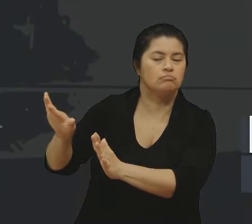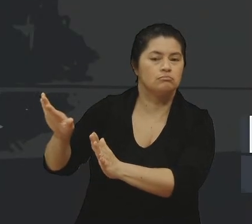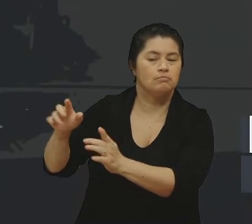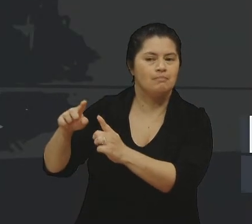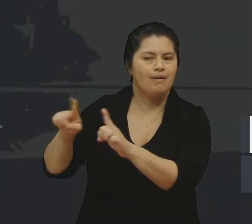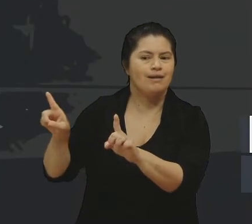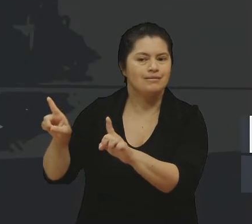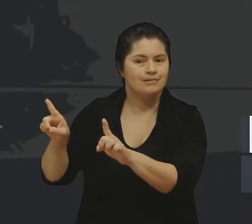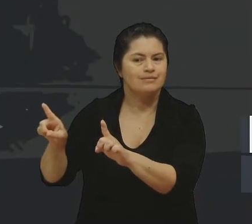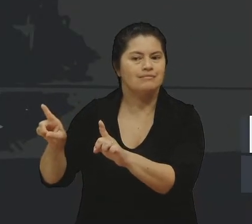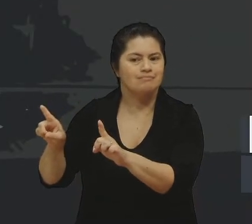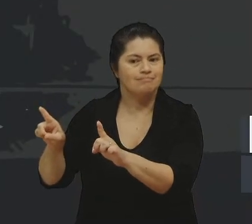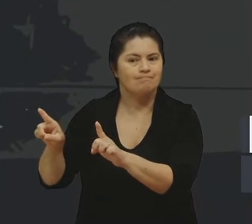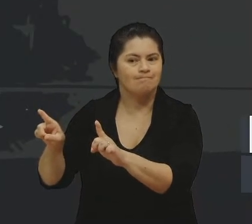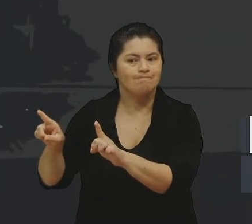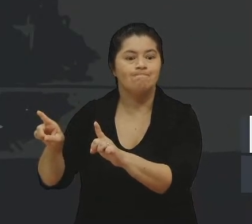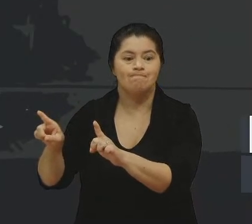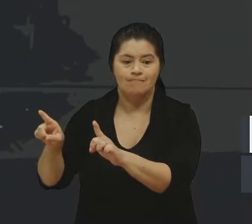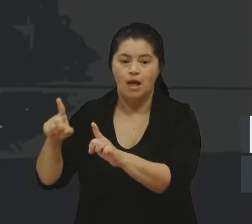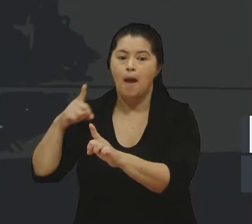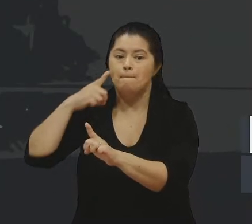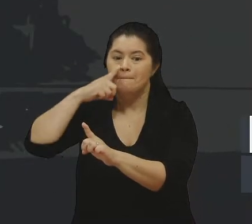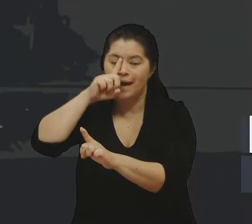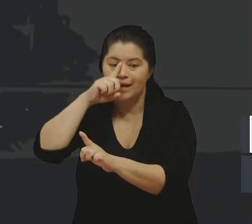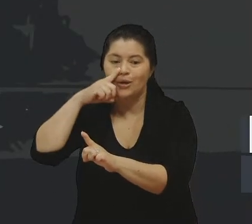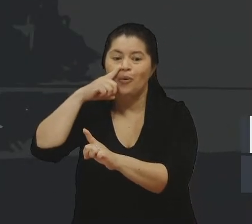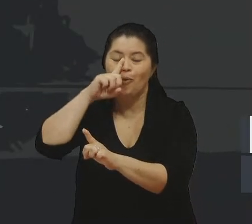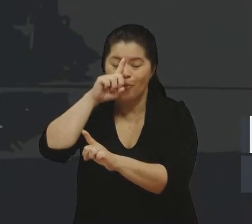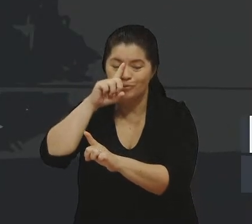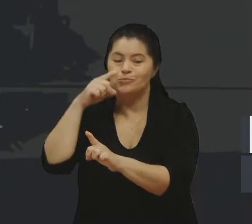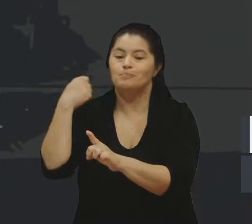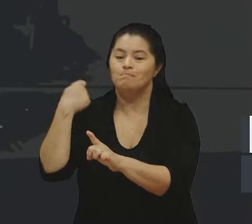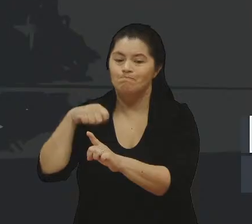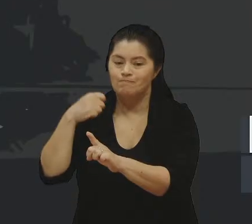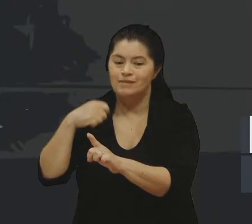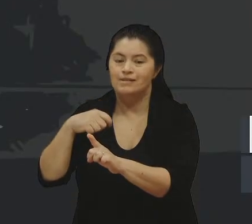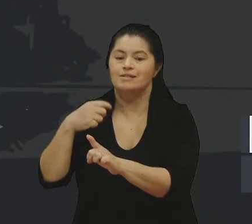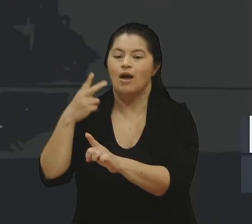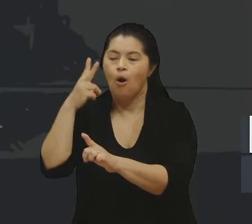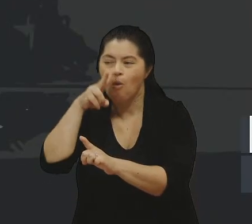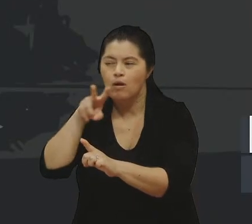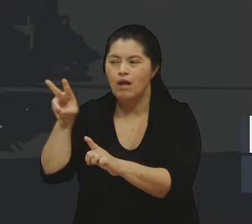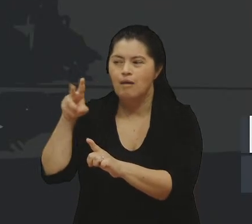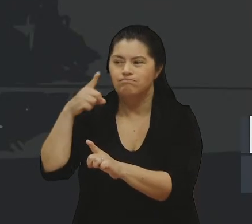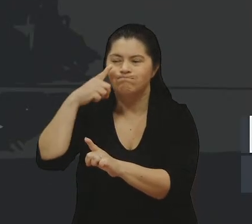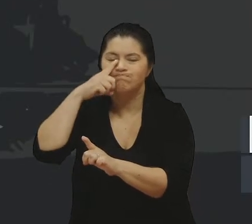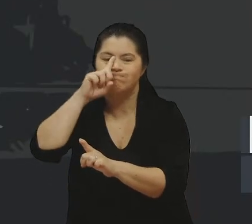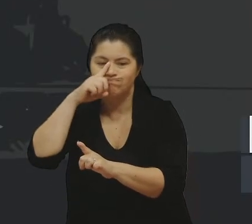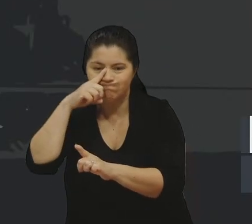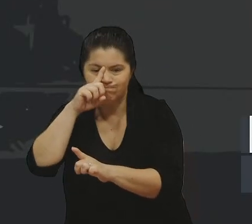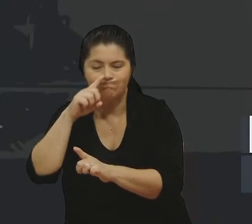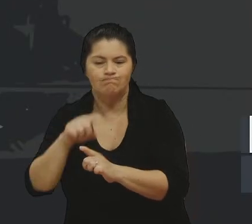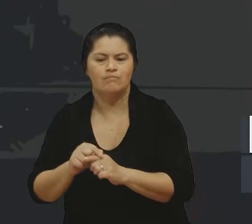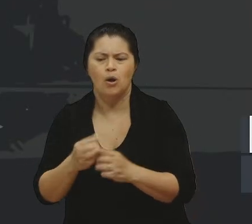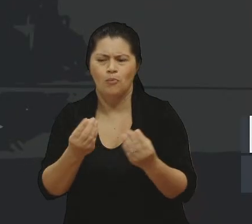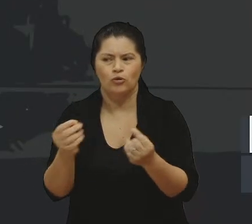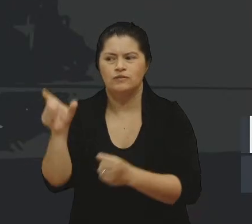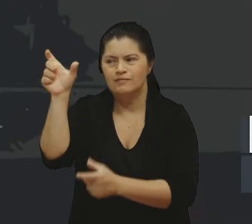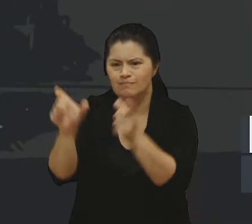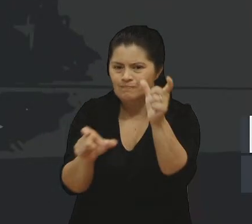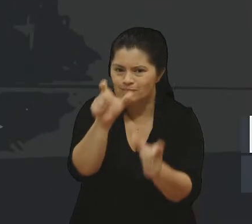Mas o risco que a gente corre, ele tem que ser calculado. Por quê? Porque talvez muitos de vocês, assim como eu, se você